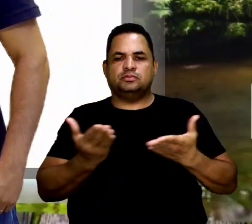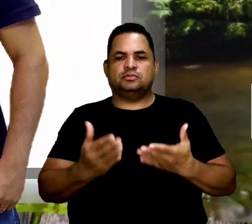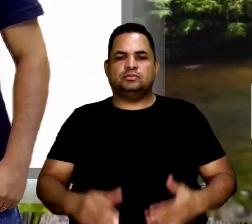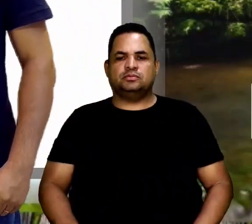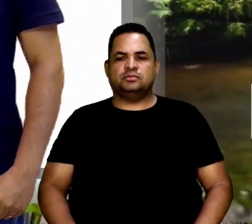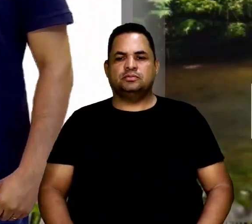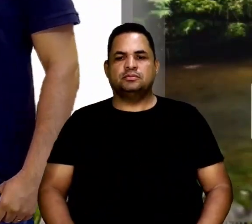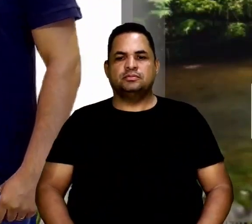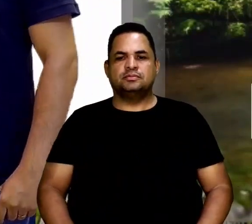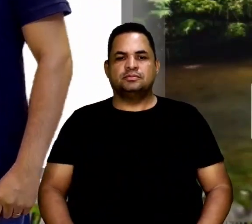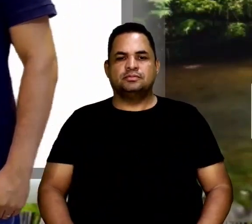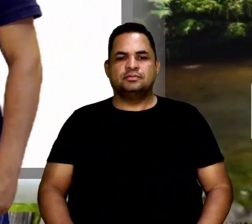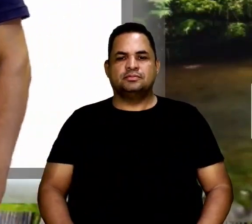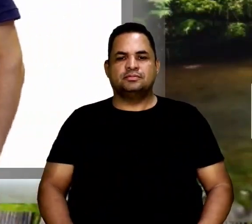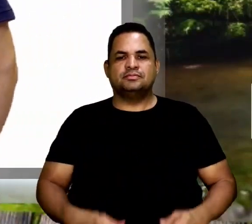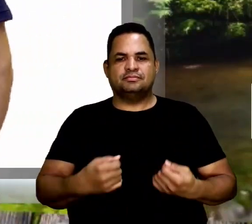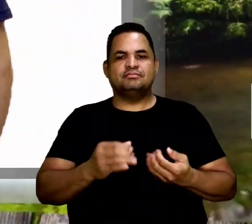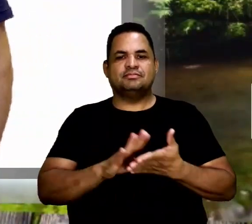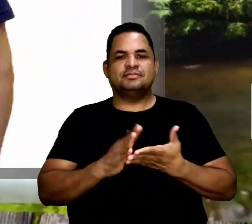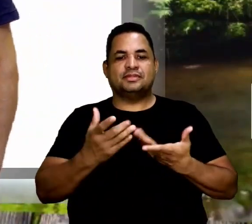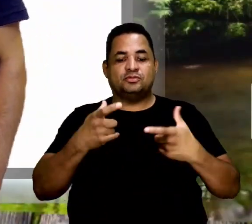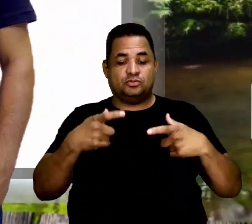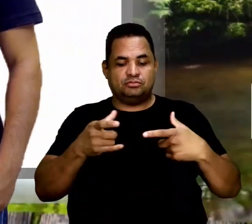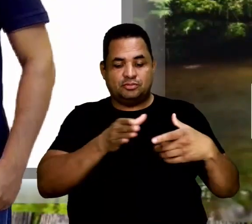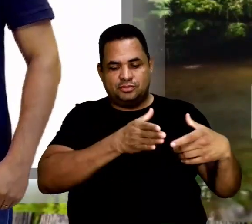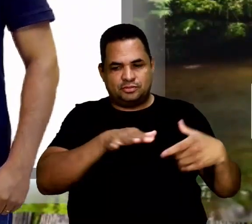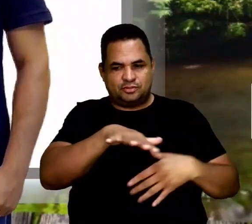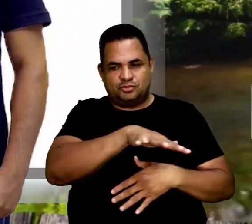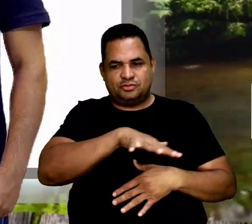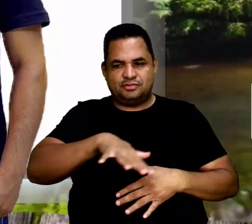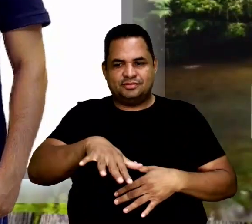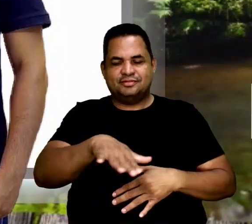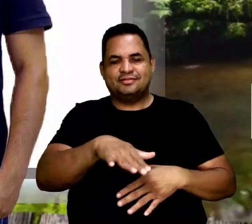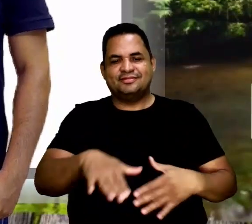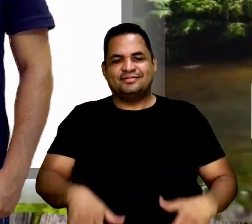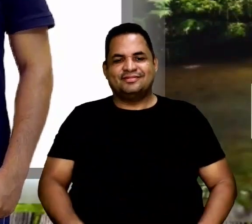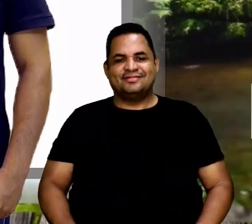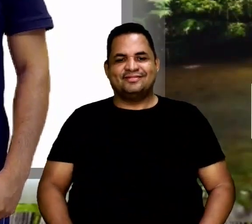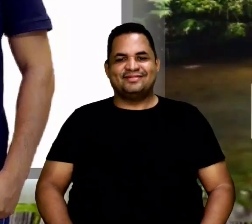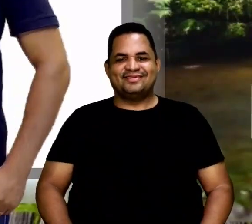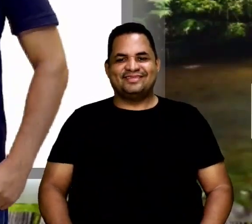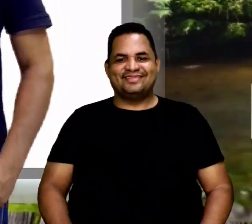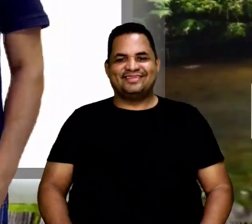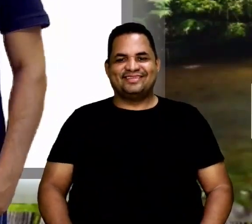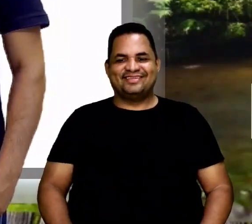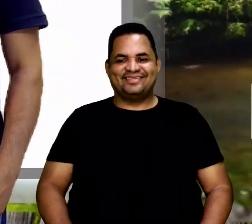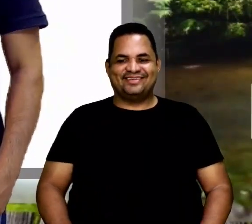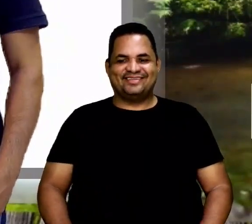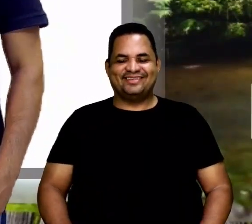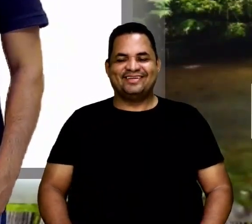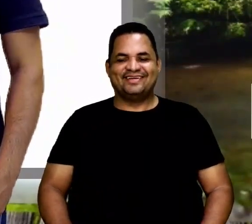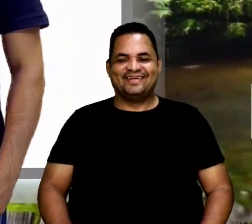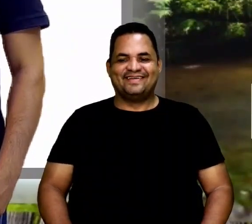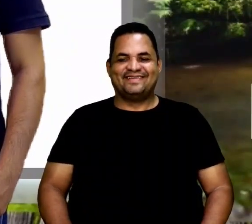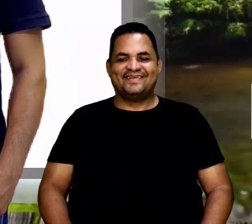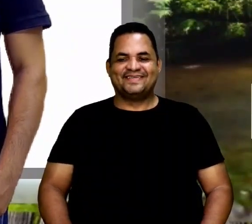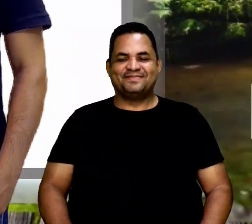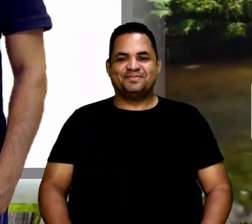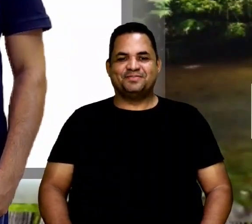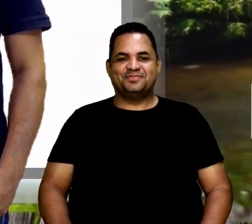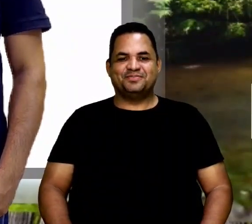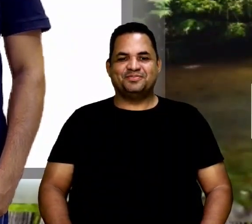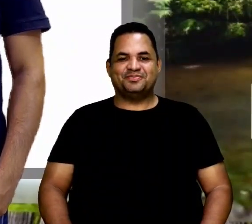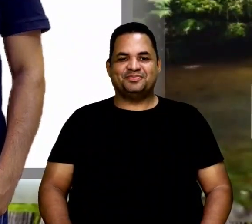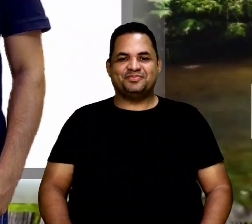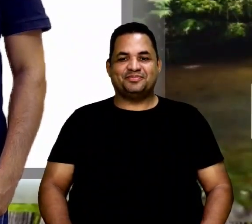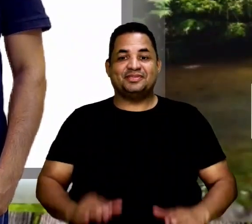eu... Isso, tem toda uma posição pra gente ficar aqui, né, professor? Notificação tá bom, pessoal? Exatamente. Então, pessoal, se